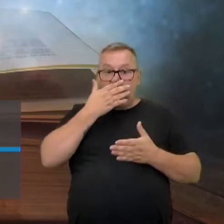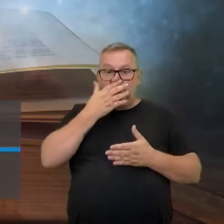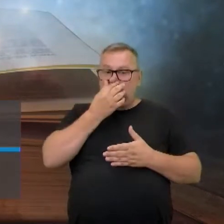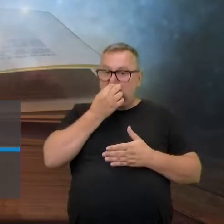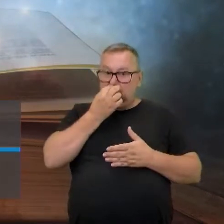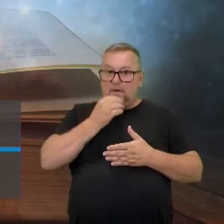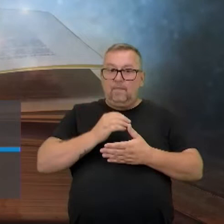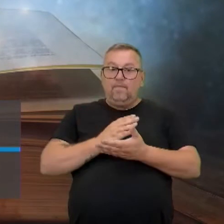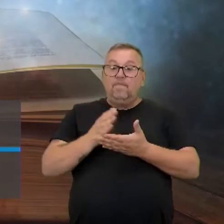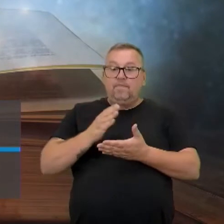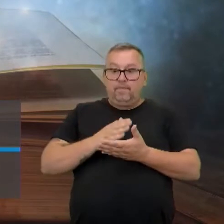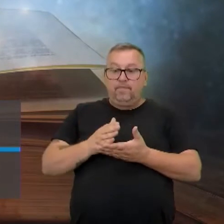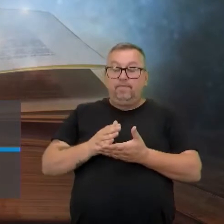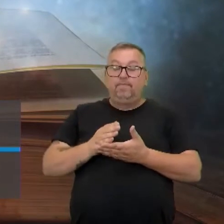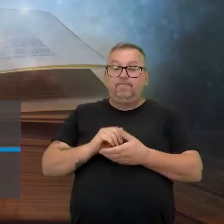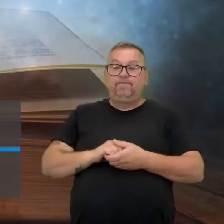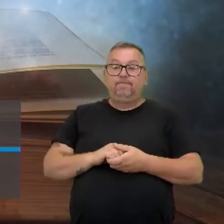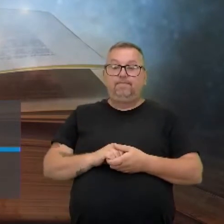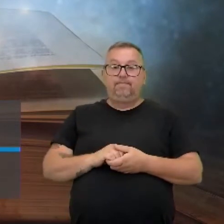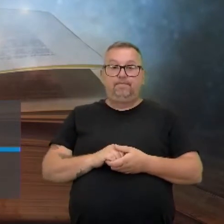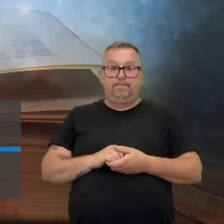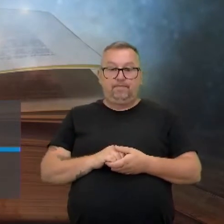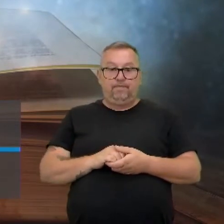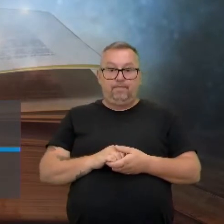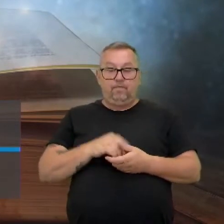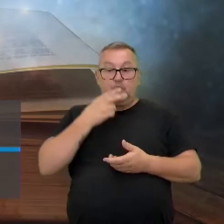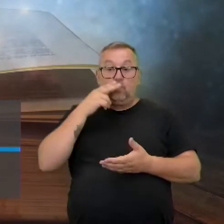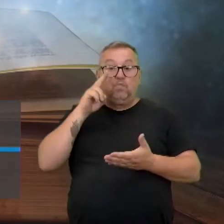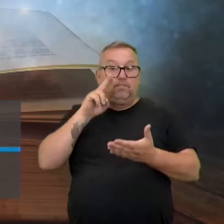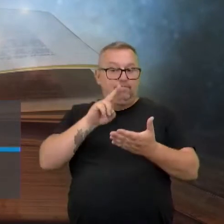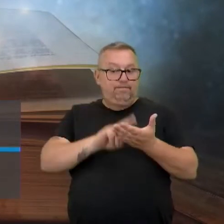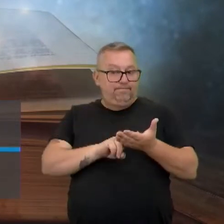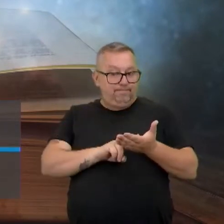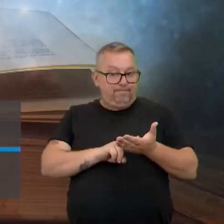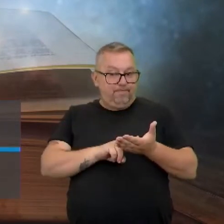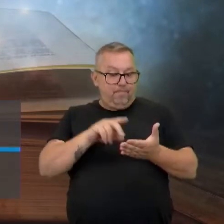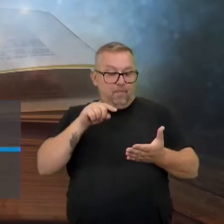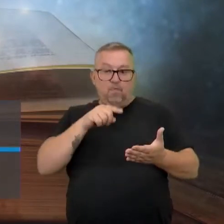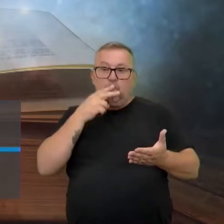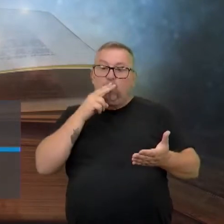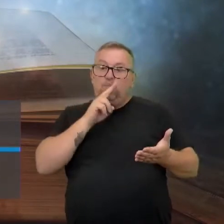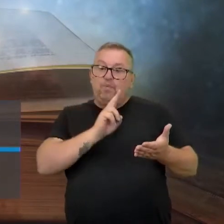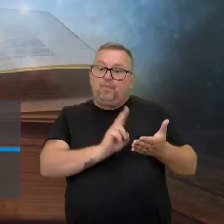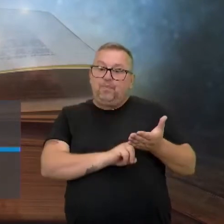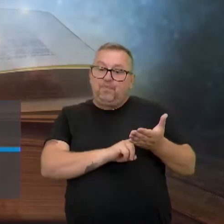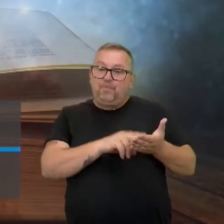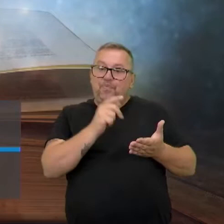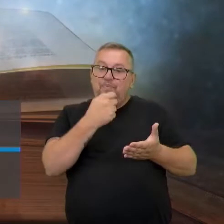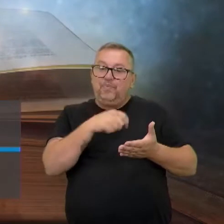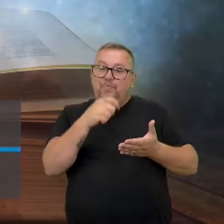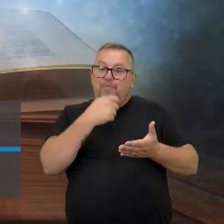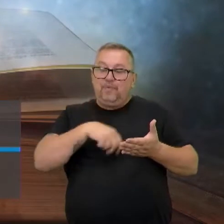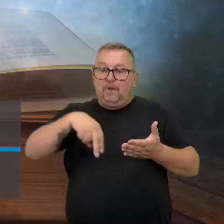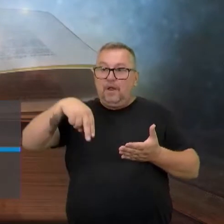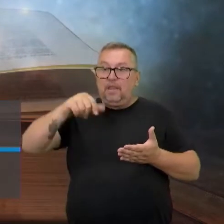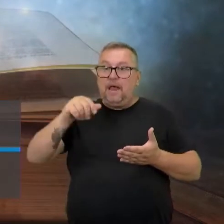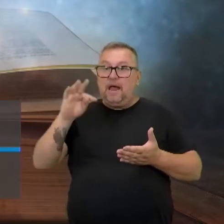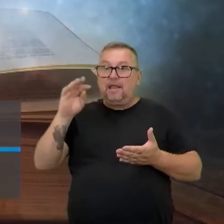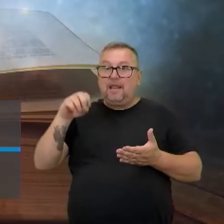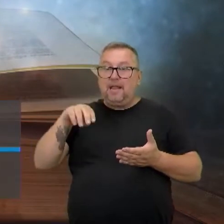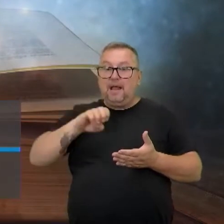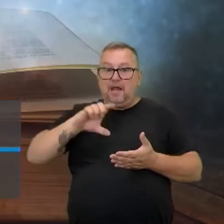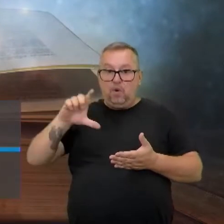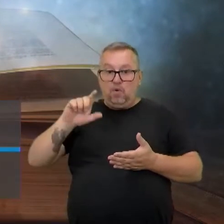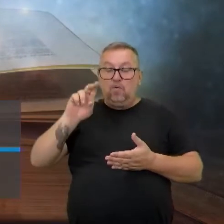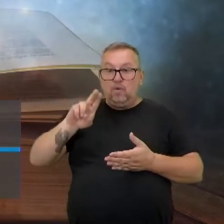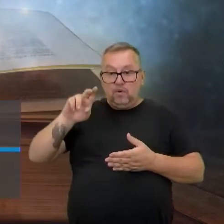lá. A história começa com uma carta. E essa carta é escrita por Natanael. Natanael